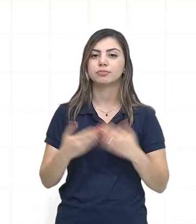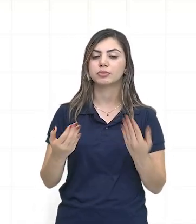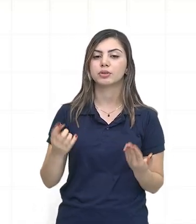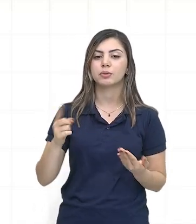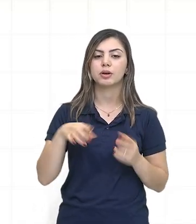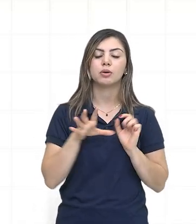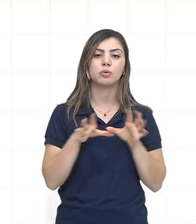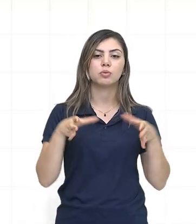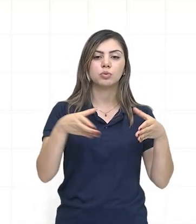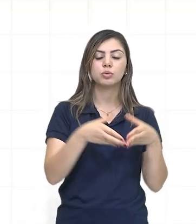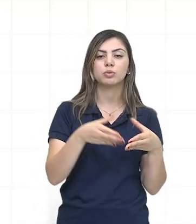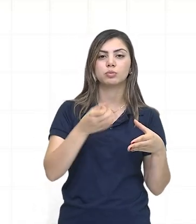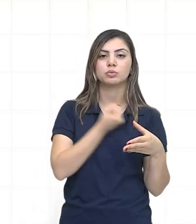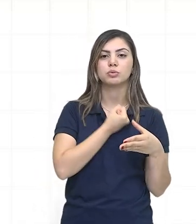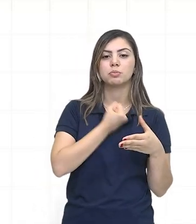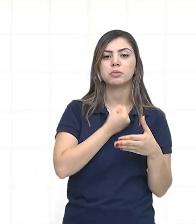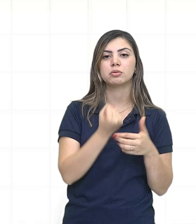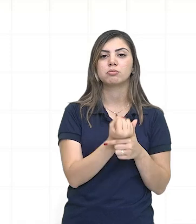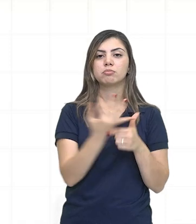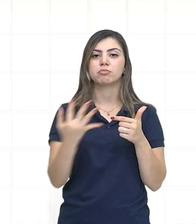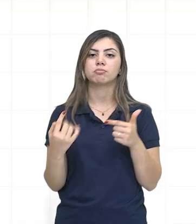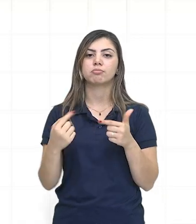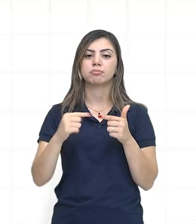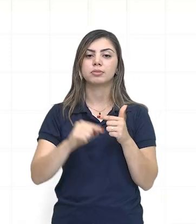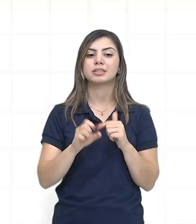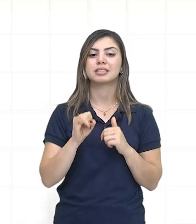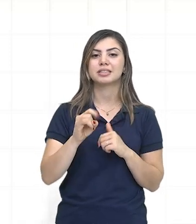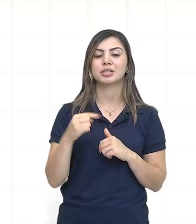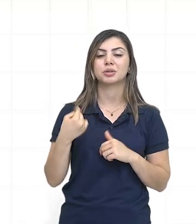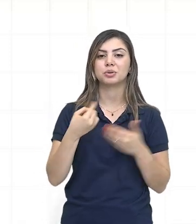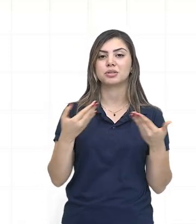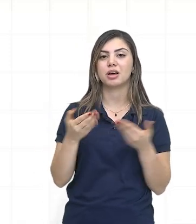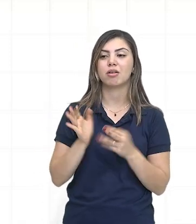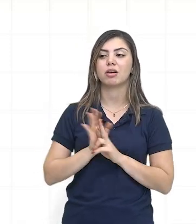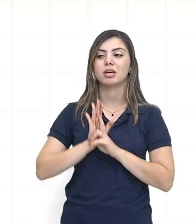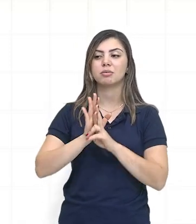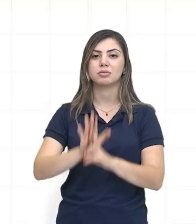de números primos. Se a gente fosse representar o 8